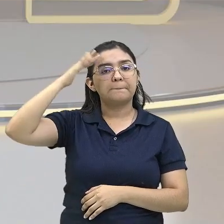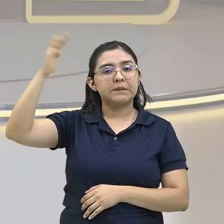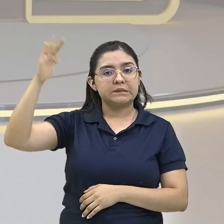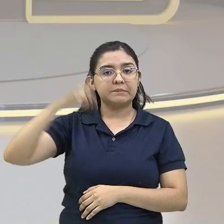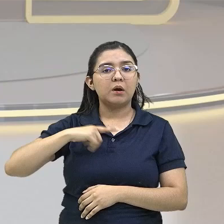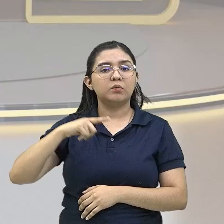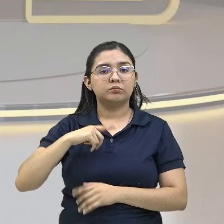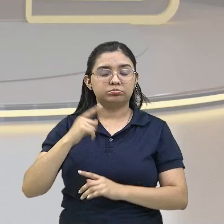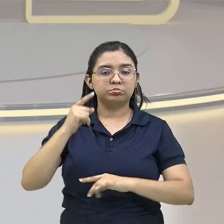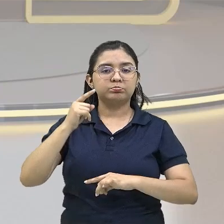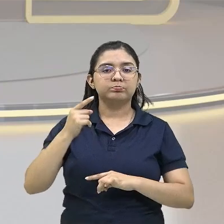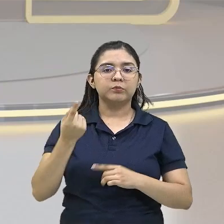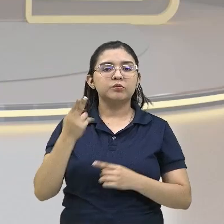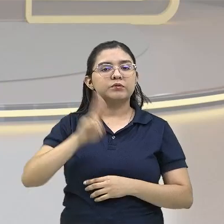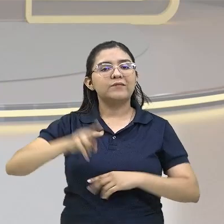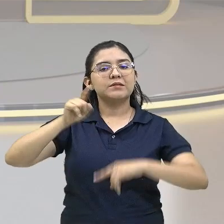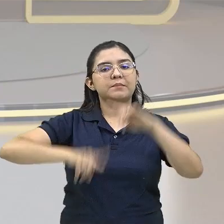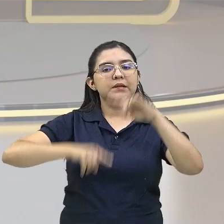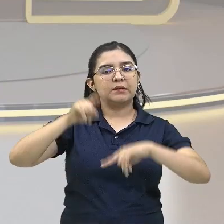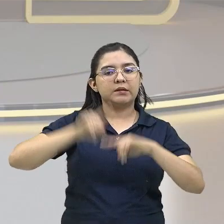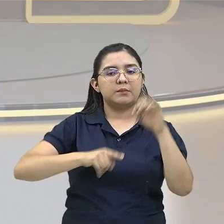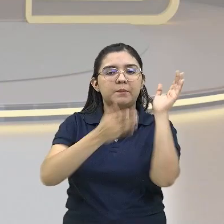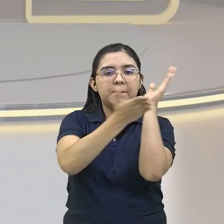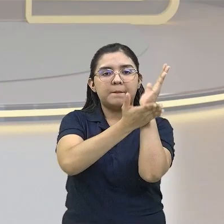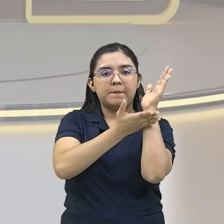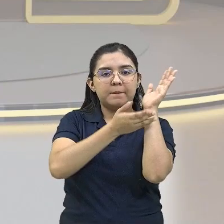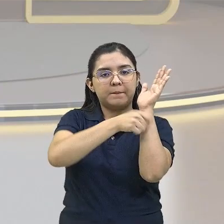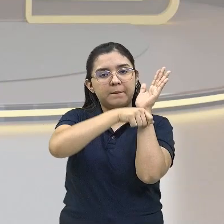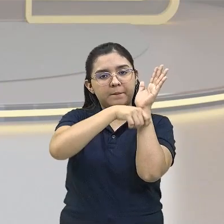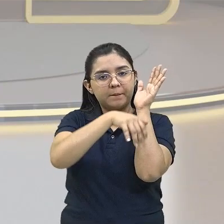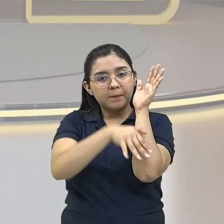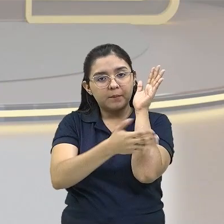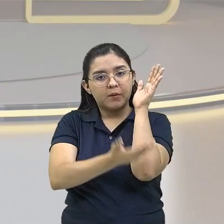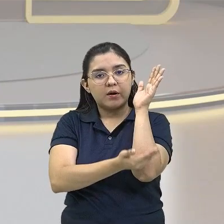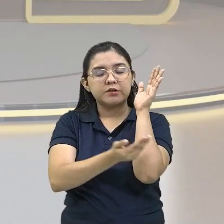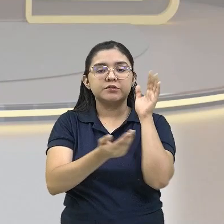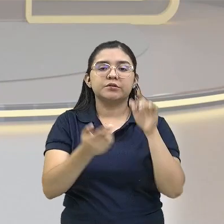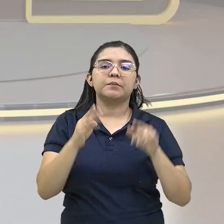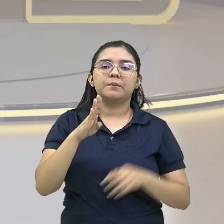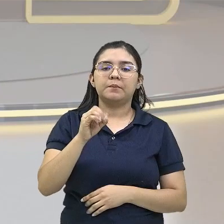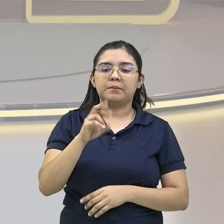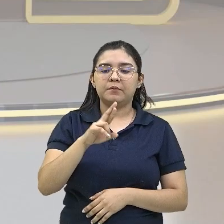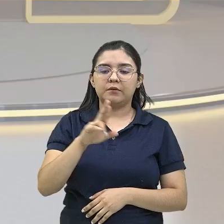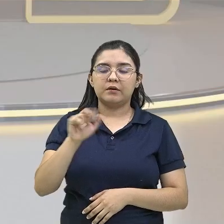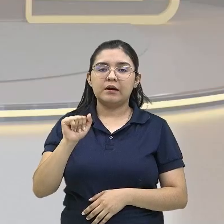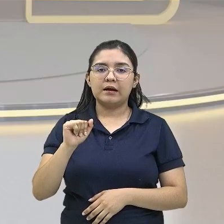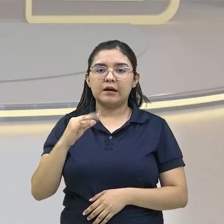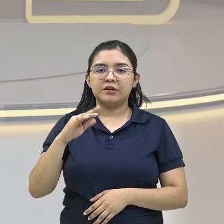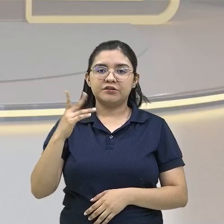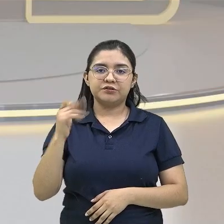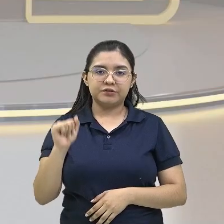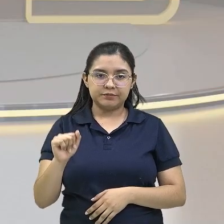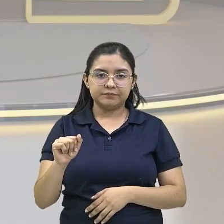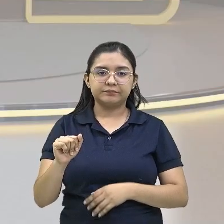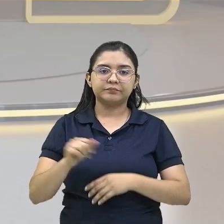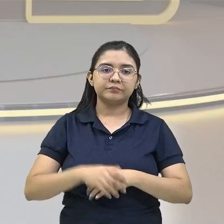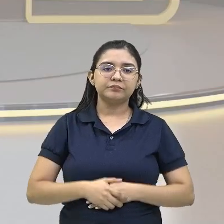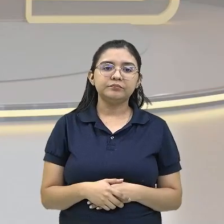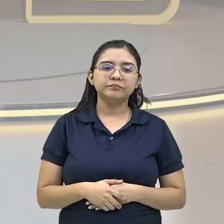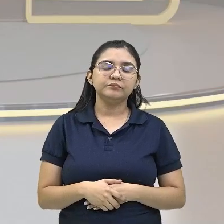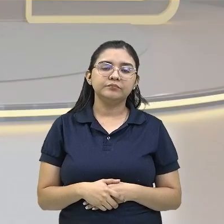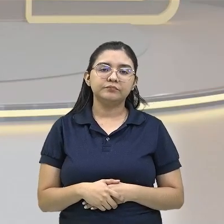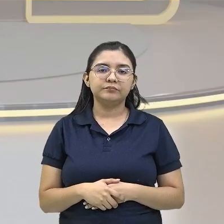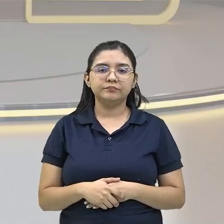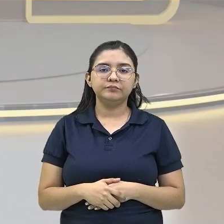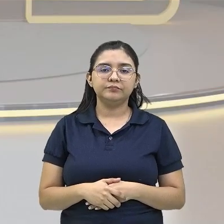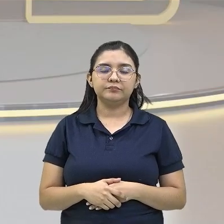consumidores dessa matéria-prima, que era a borracha, proveniente de quê? Da seringueira, né? Chamada de Hevia brasiliensis, esse é